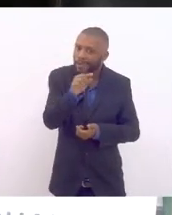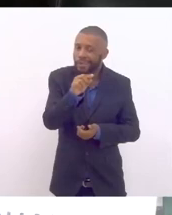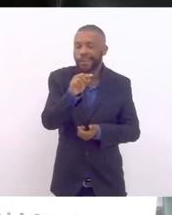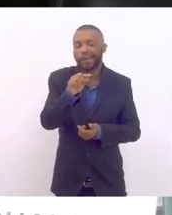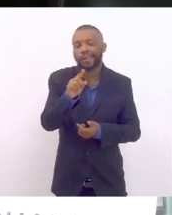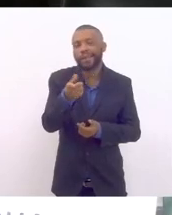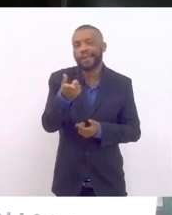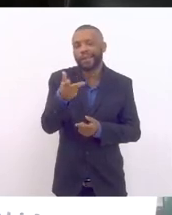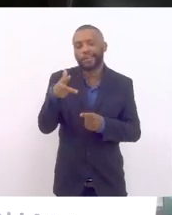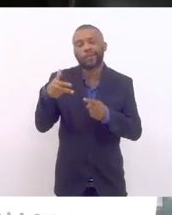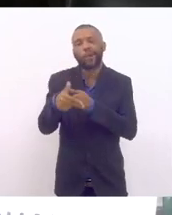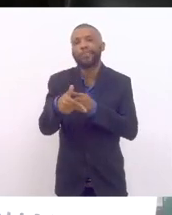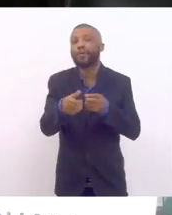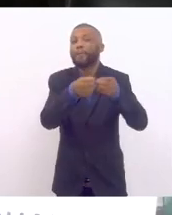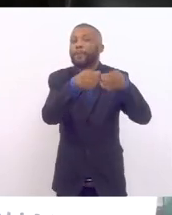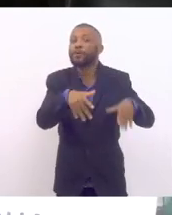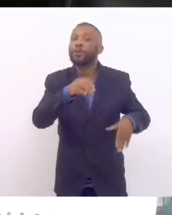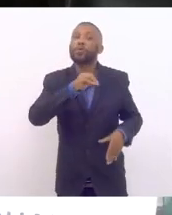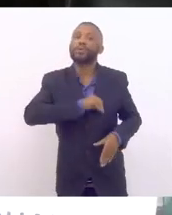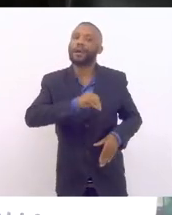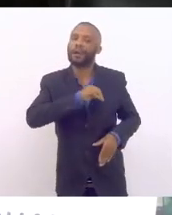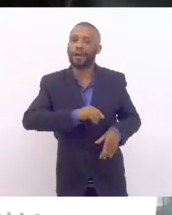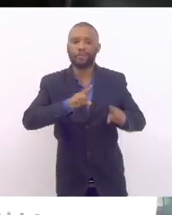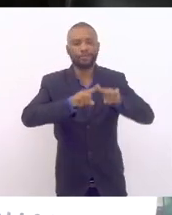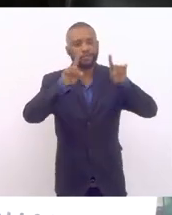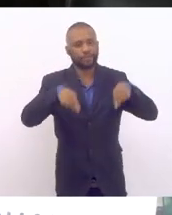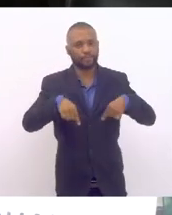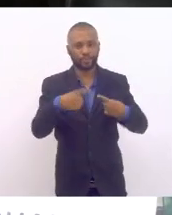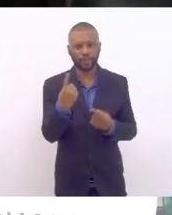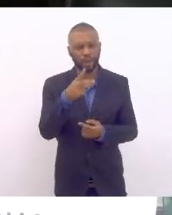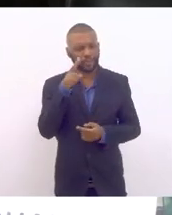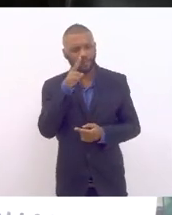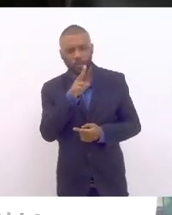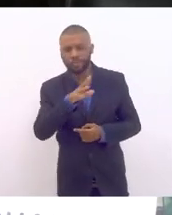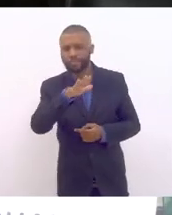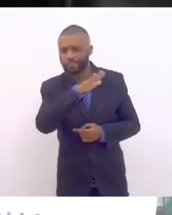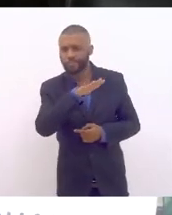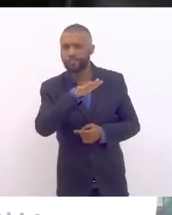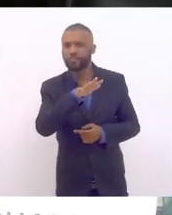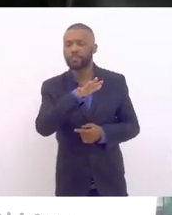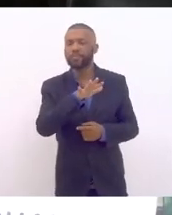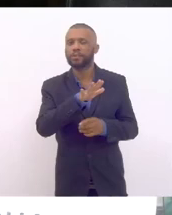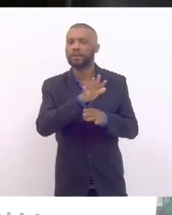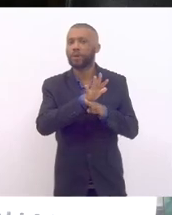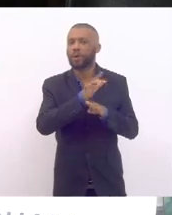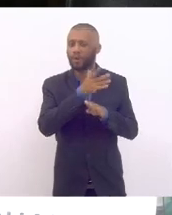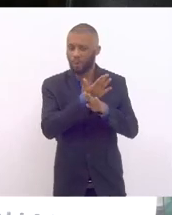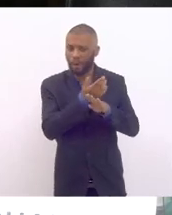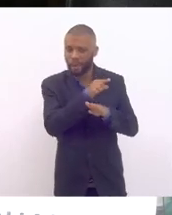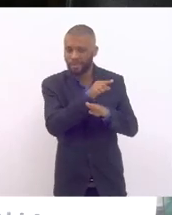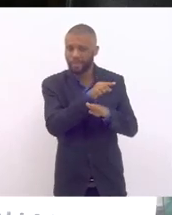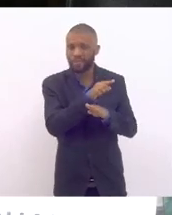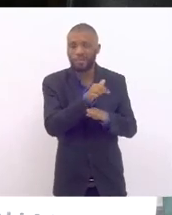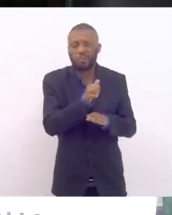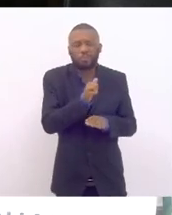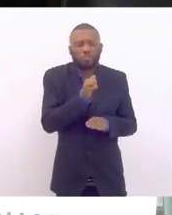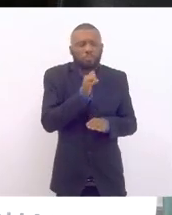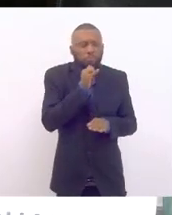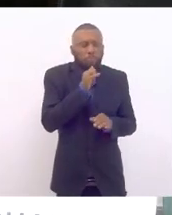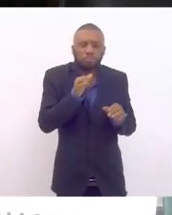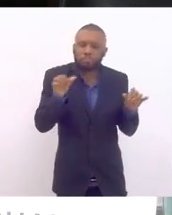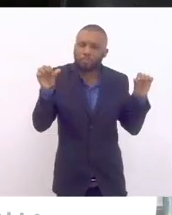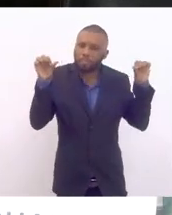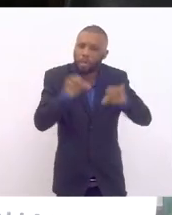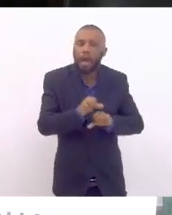dessas universidades o que nós vimos lá na UERJ foi muito triste as pessoas